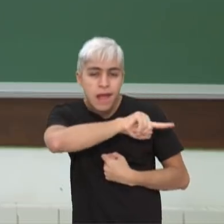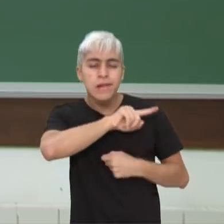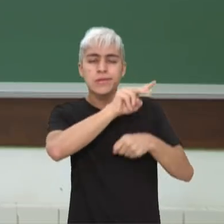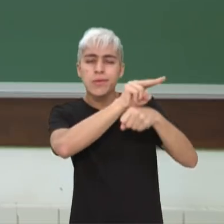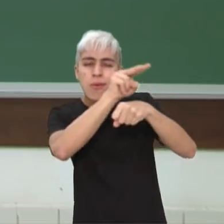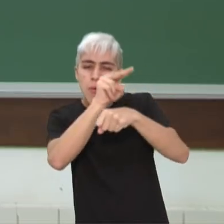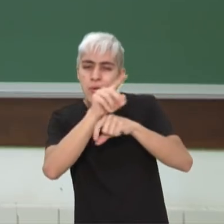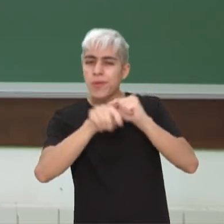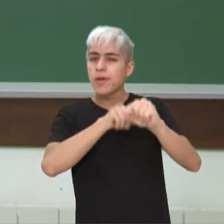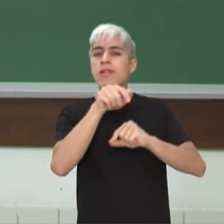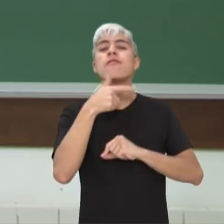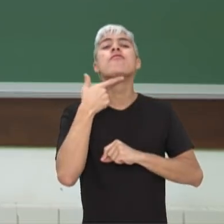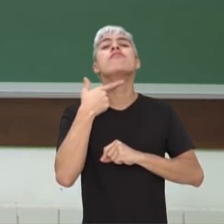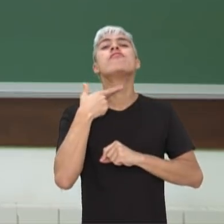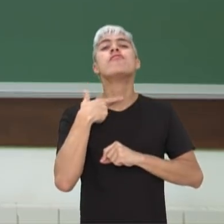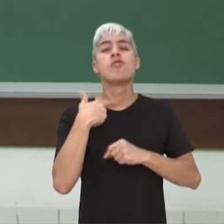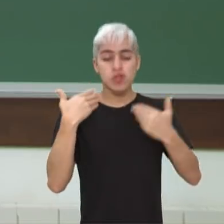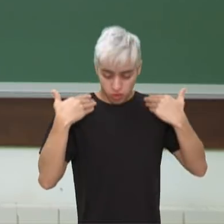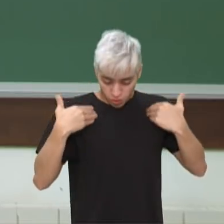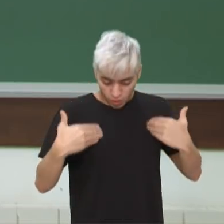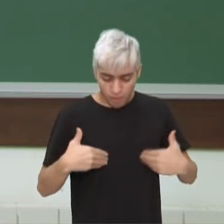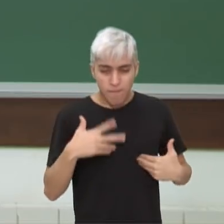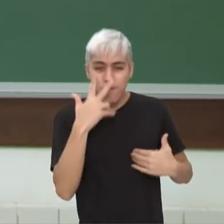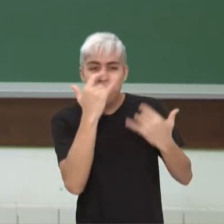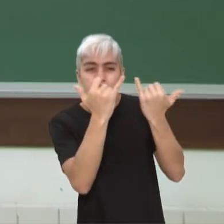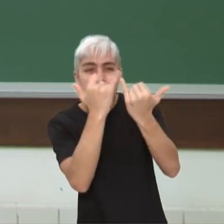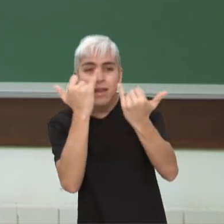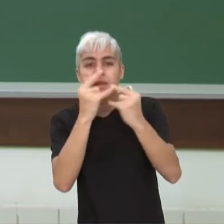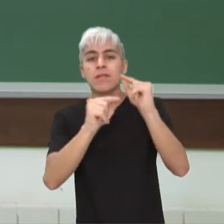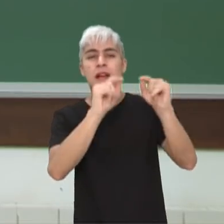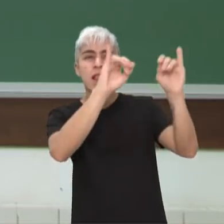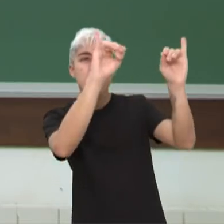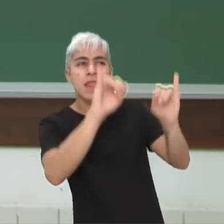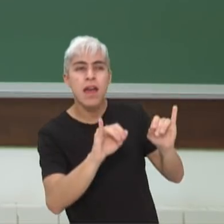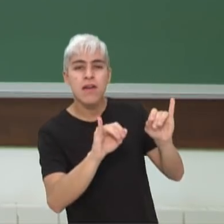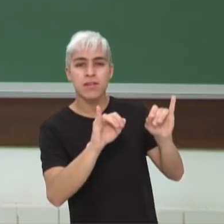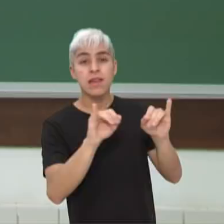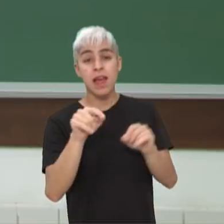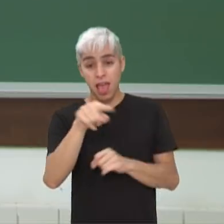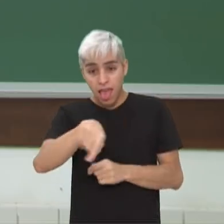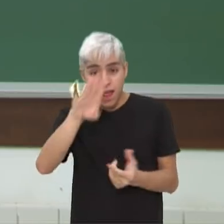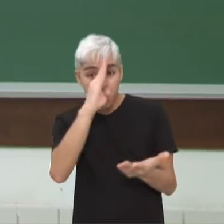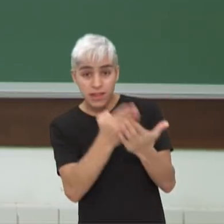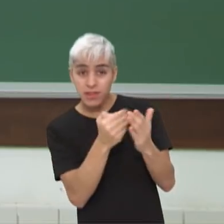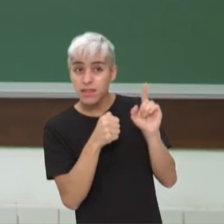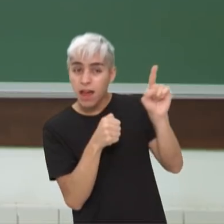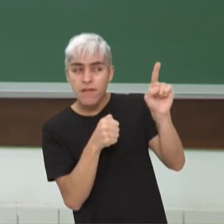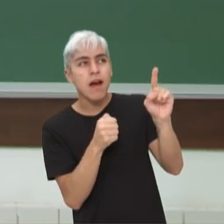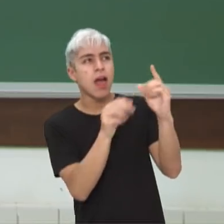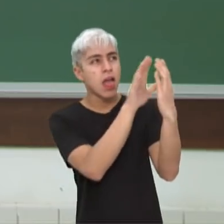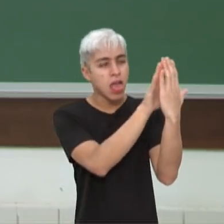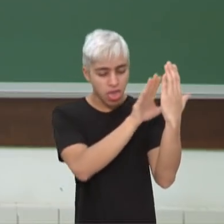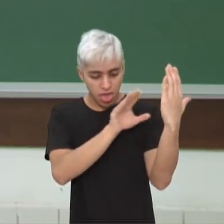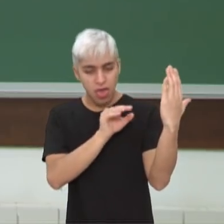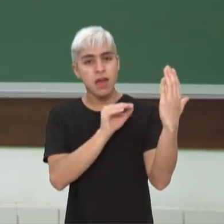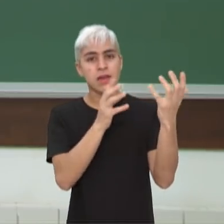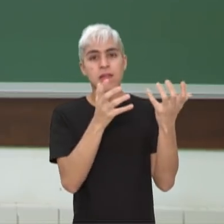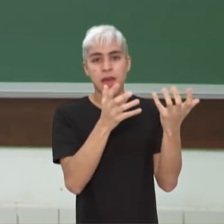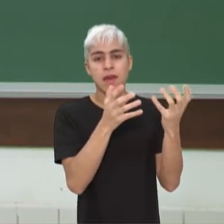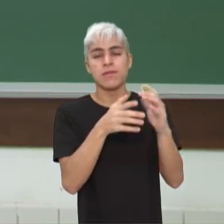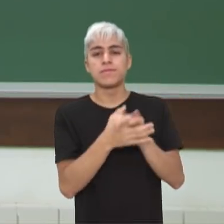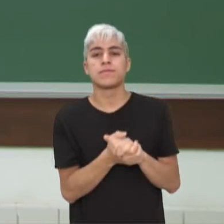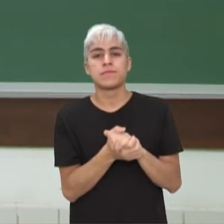cuidado, porque eles queriam ter um corpo bem parecido com os dos deuses, que eles acreditavam ser dos deuses naquela época. E também é nesse